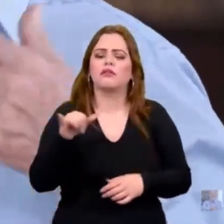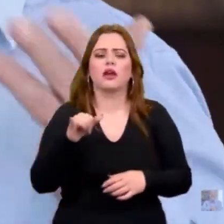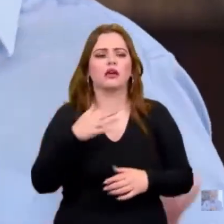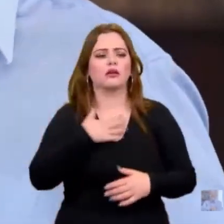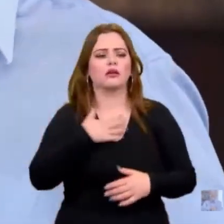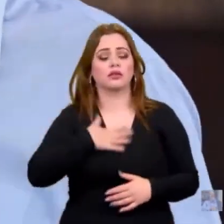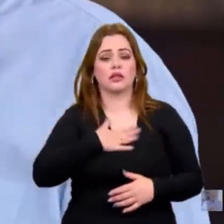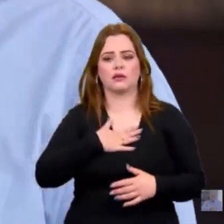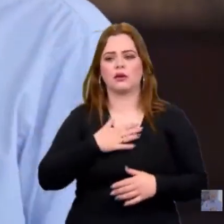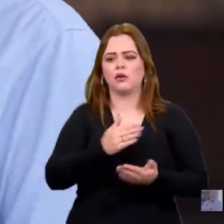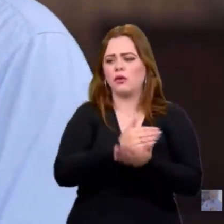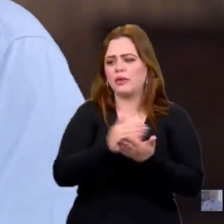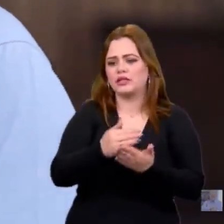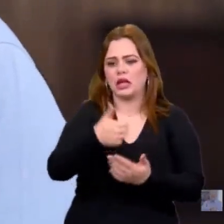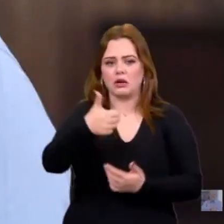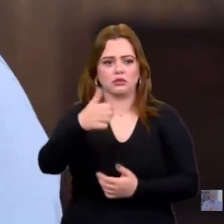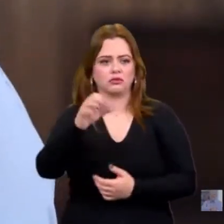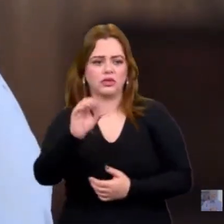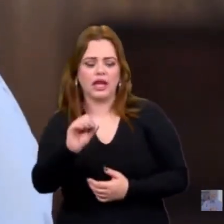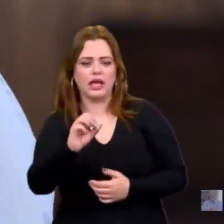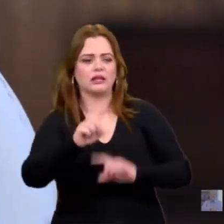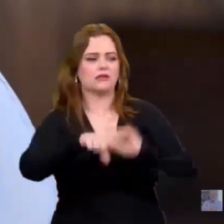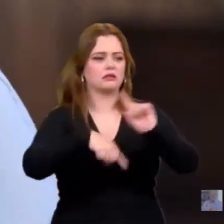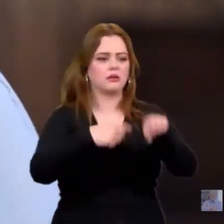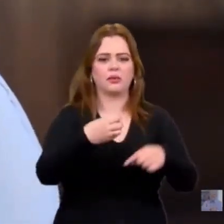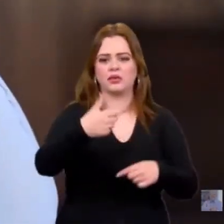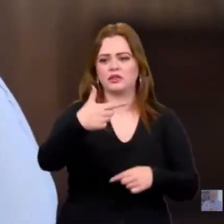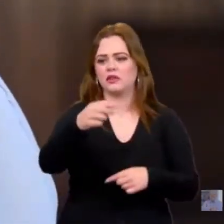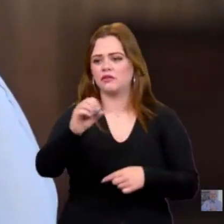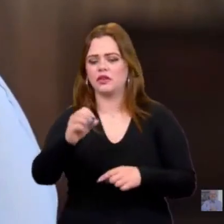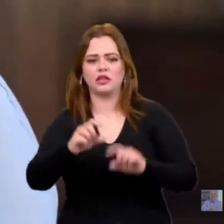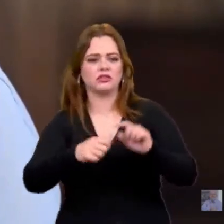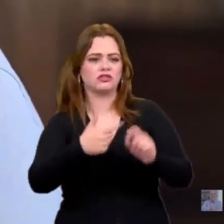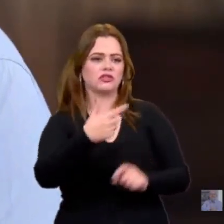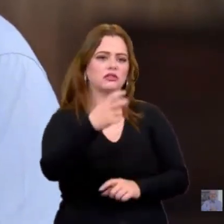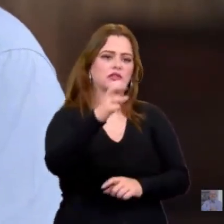daqui a pouco vai ter 50, e daqui a pouco a gente está falando para o Brasil inteiro. Tá?